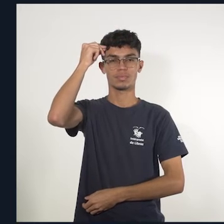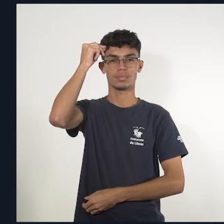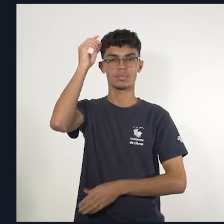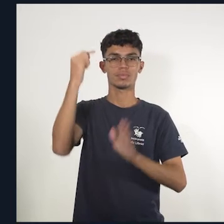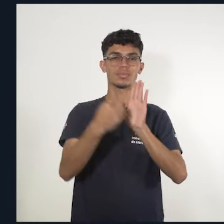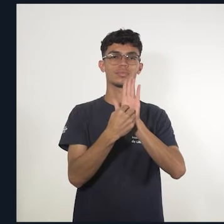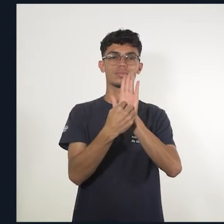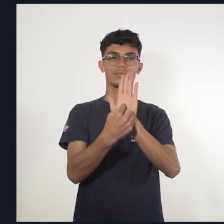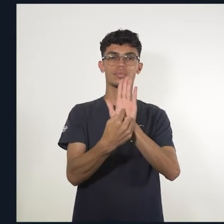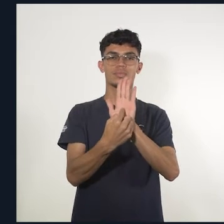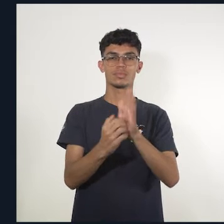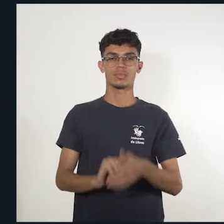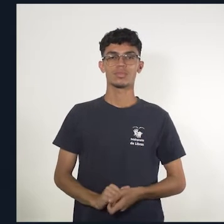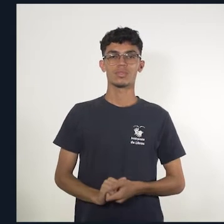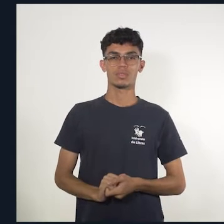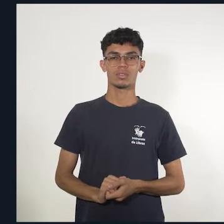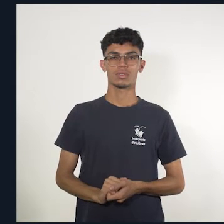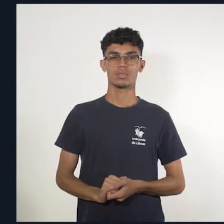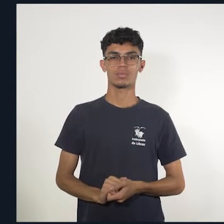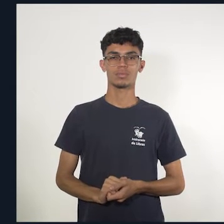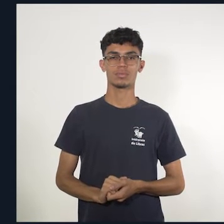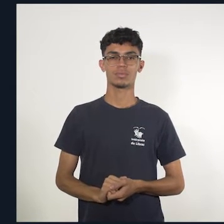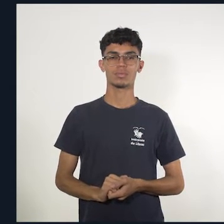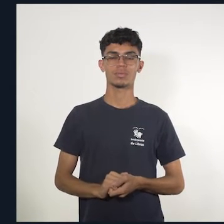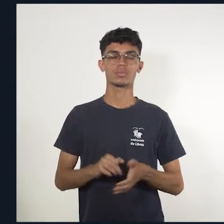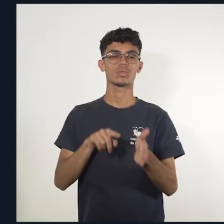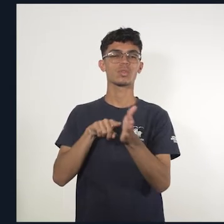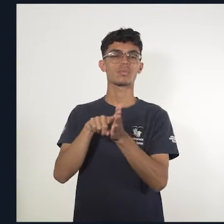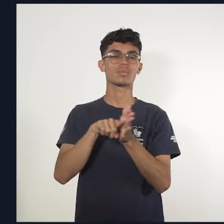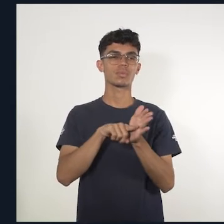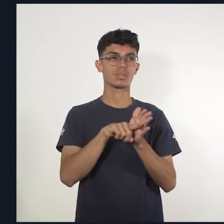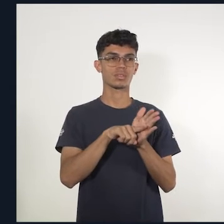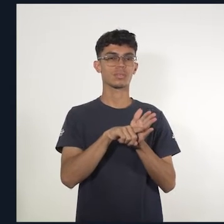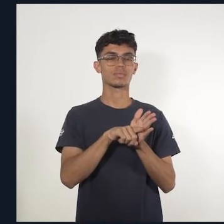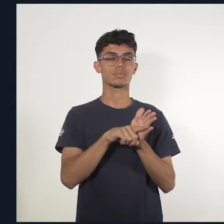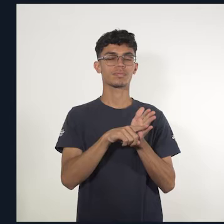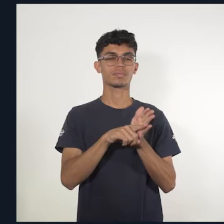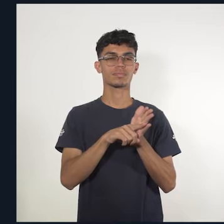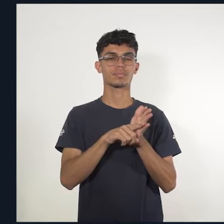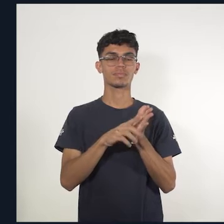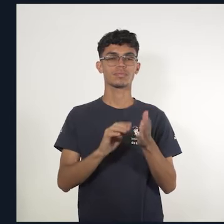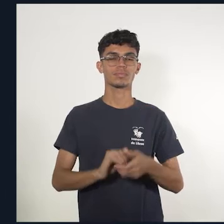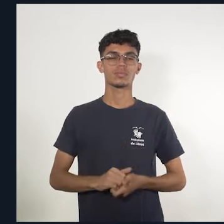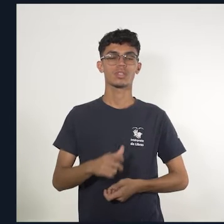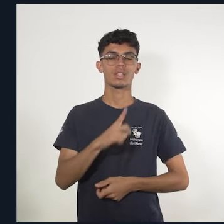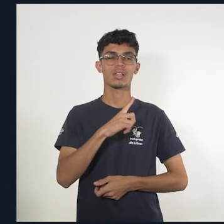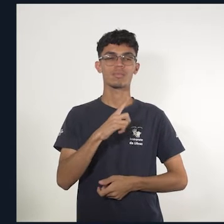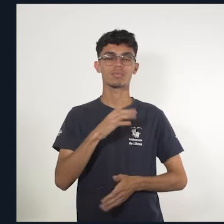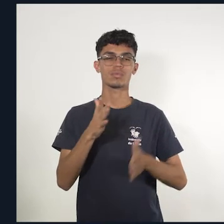esse. A testagem, os resultados parciais, né? Até o momento,